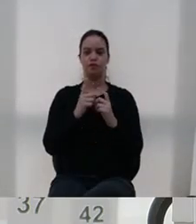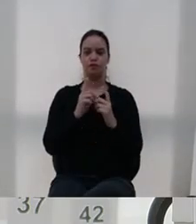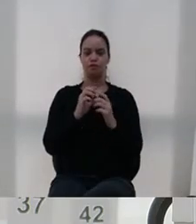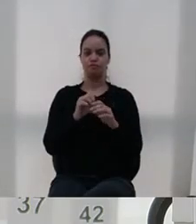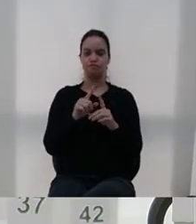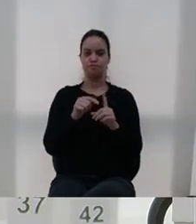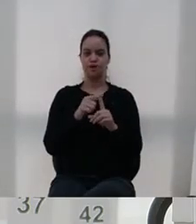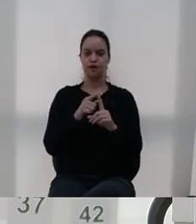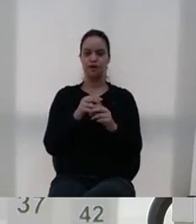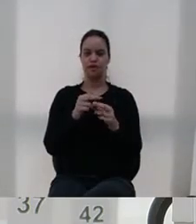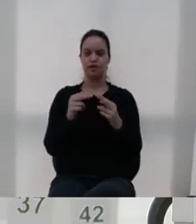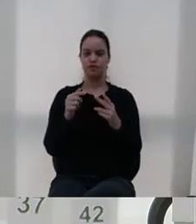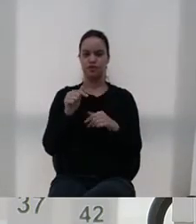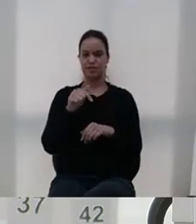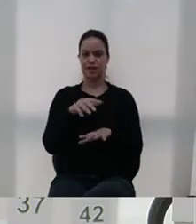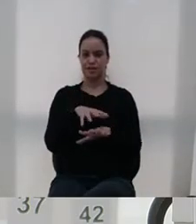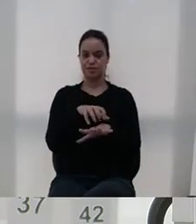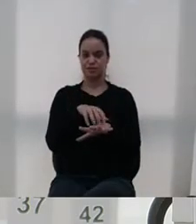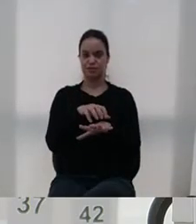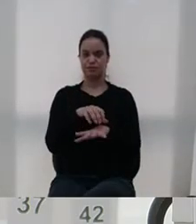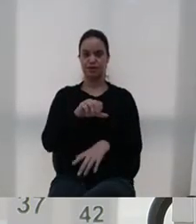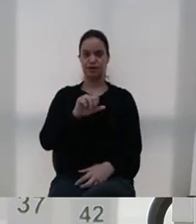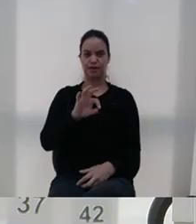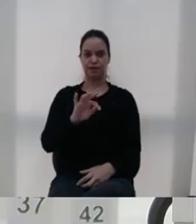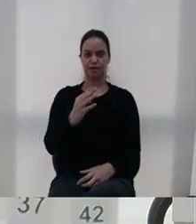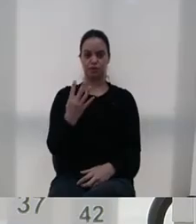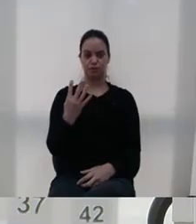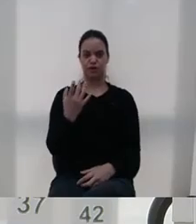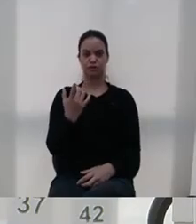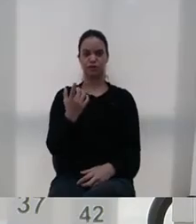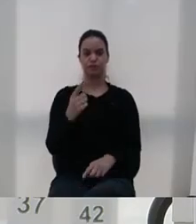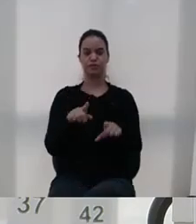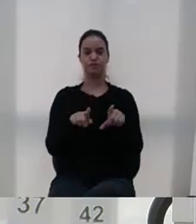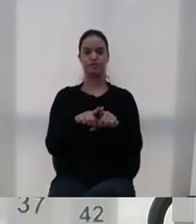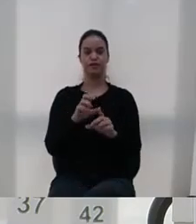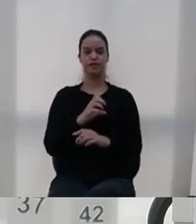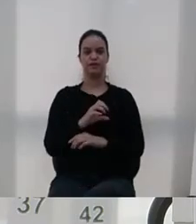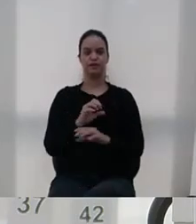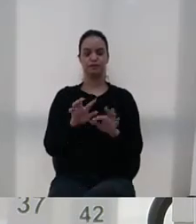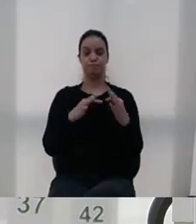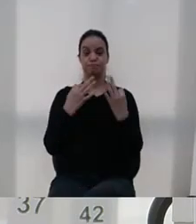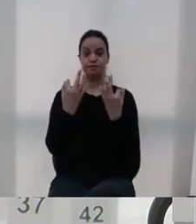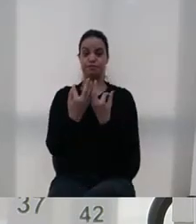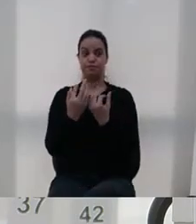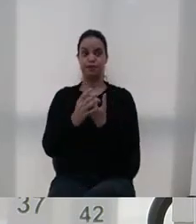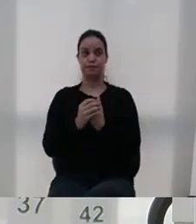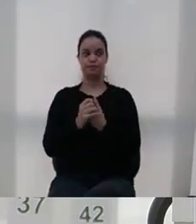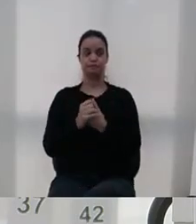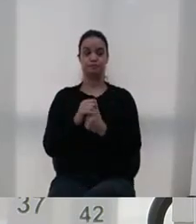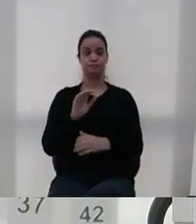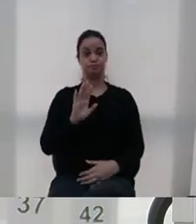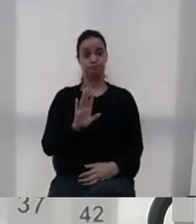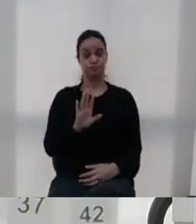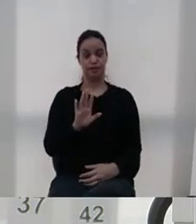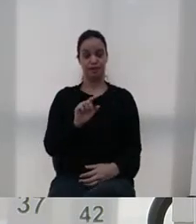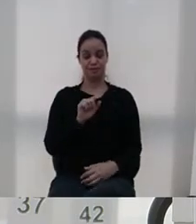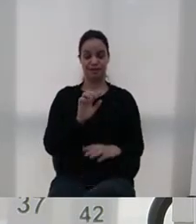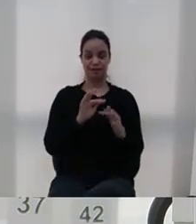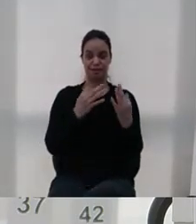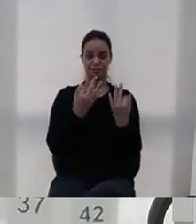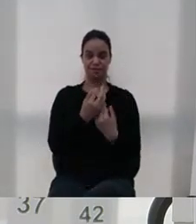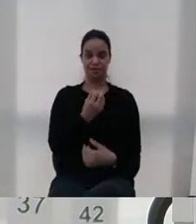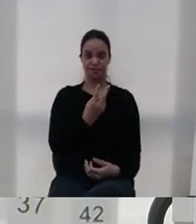Santo Amaro. Nós temos atualmente um AT4 para a unidade civil e um AT4 para a unidade família. Porém, na unidade família nós